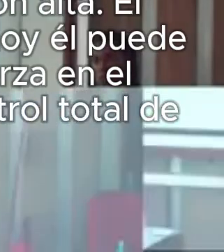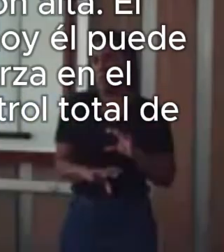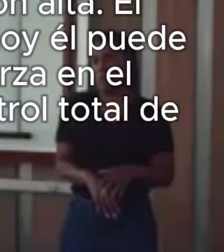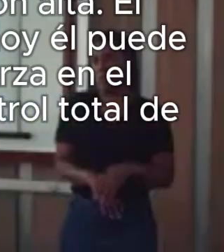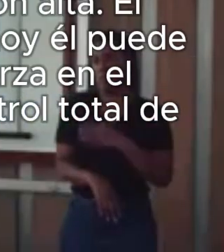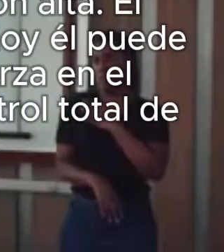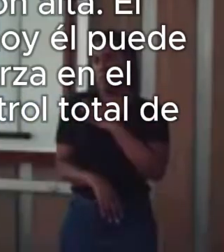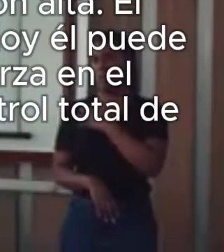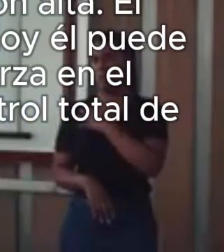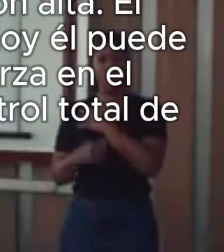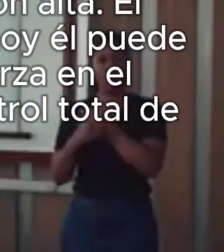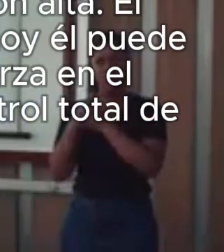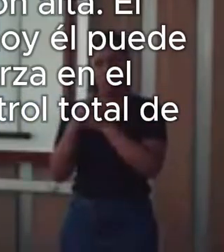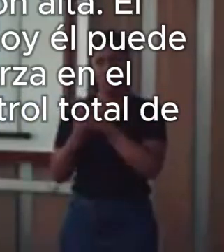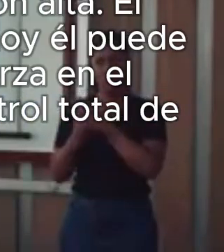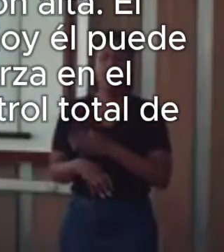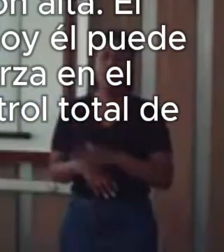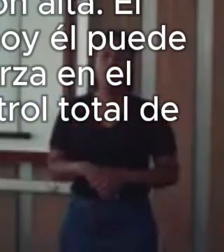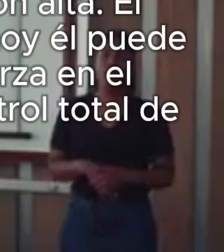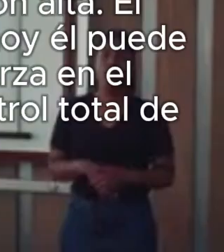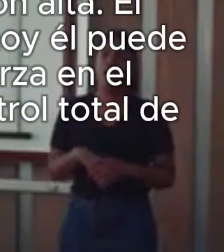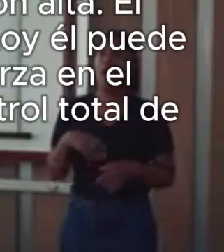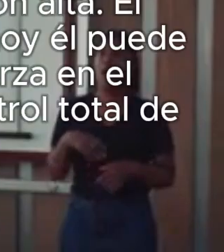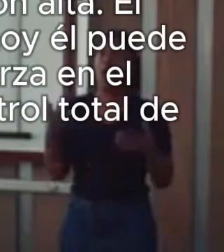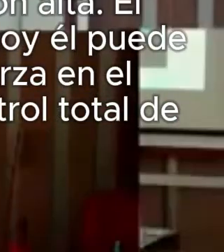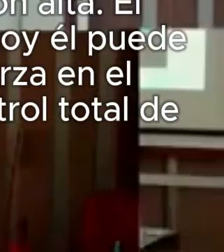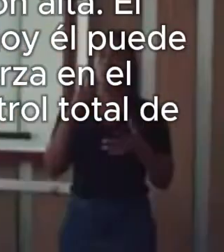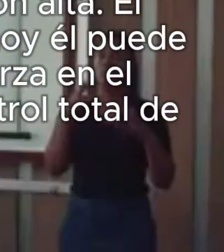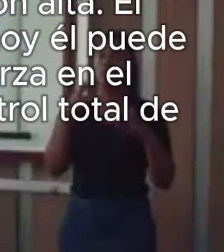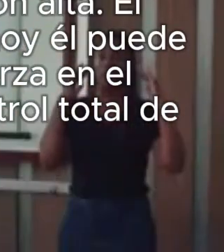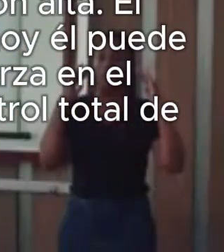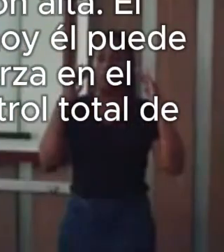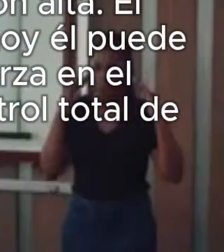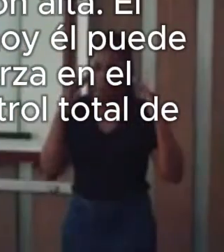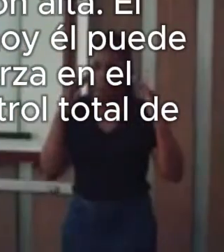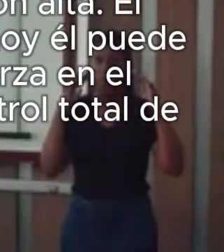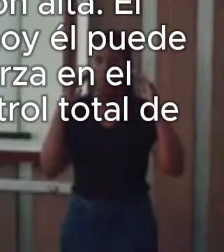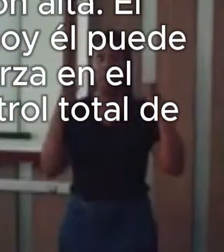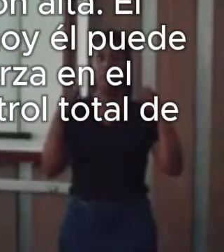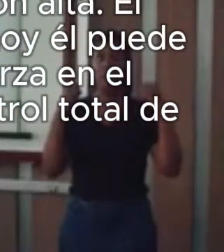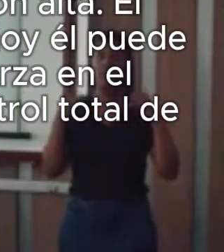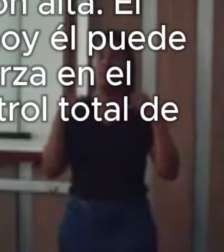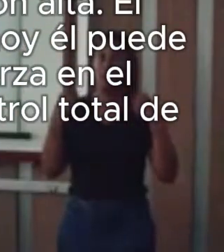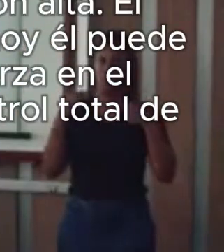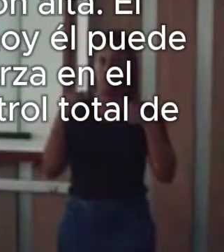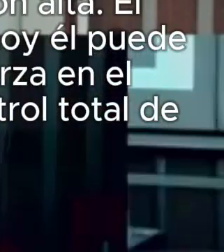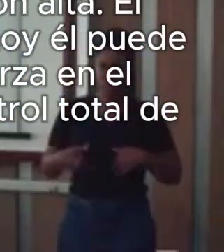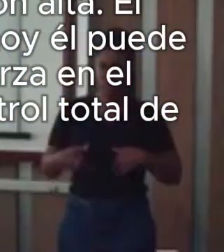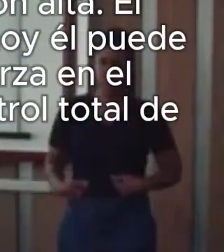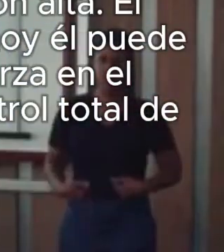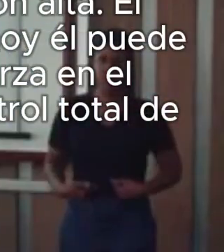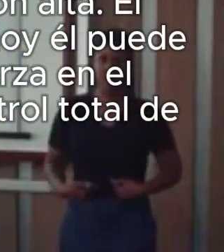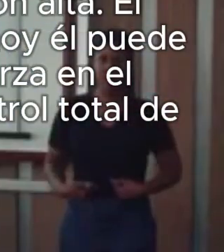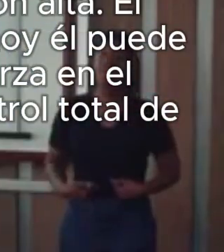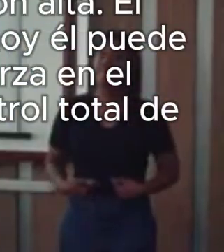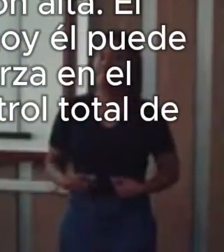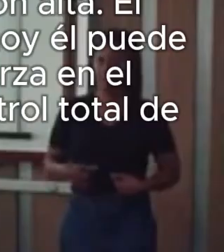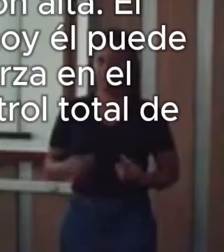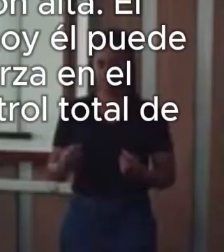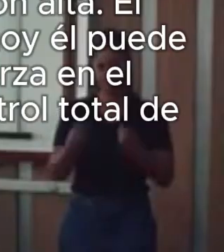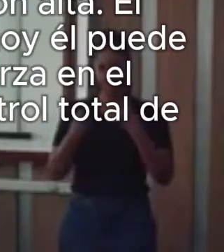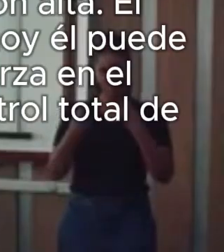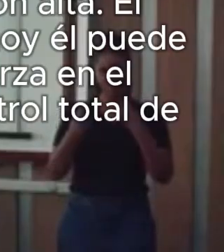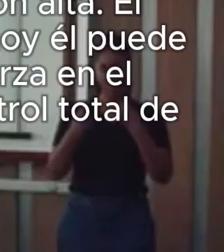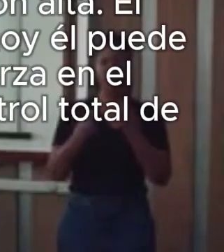ele hoje consegue fazer abdominal, né? Para fazer abdominal, você tem que ter força no abdômen, né? Então, o